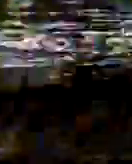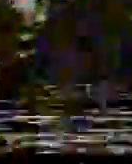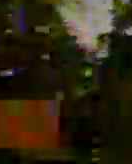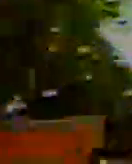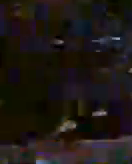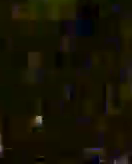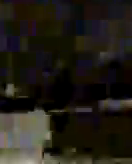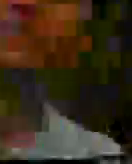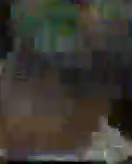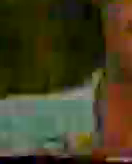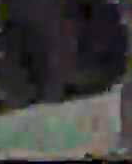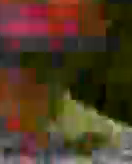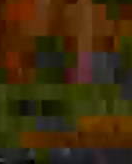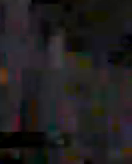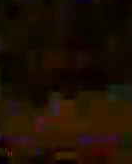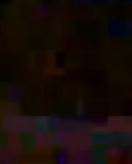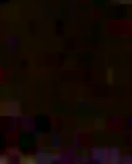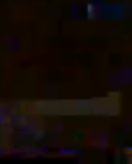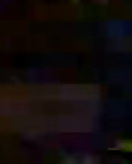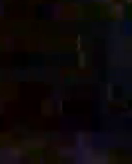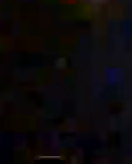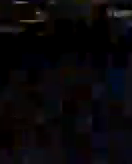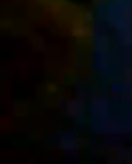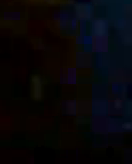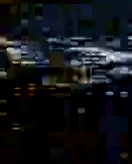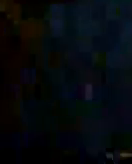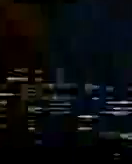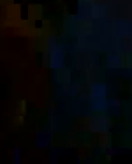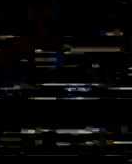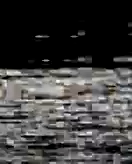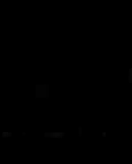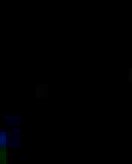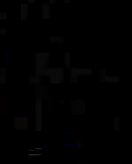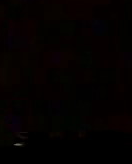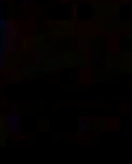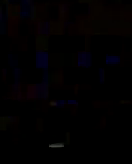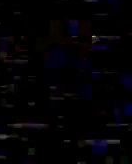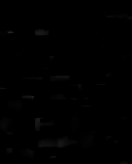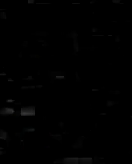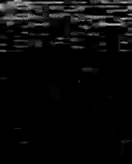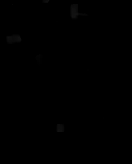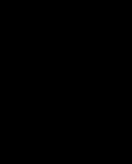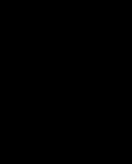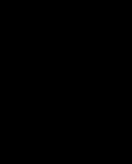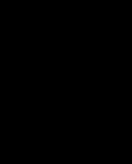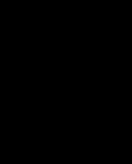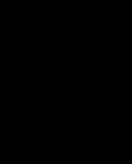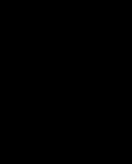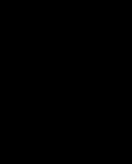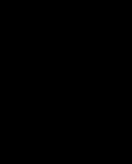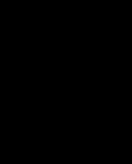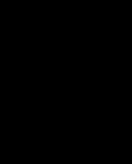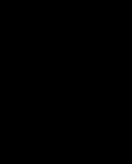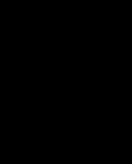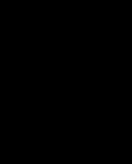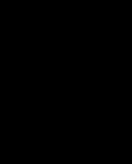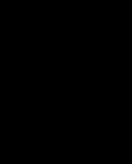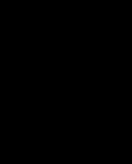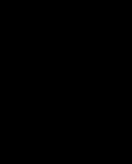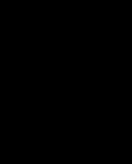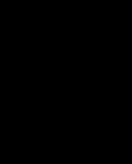Falou, obrigado. E o nosso telegrafista falou a mão, quer falar alguma coisa? Quer falar? Show. Quando